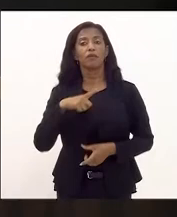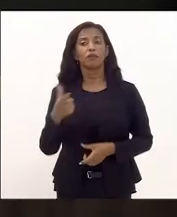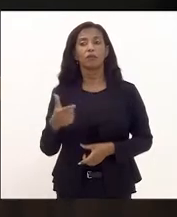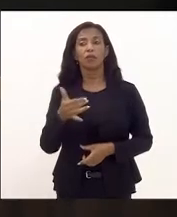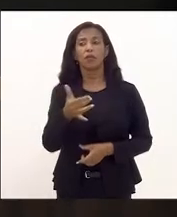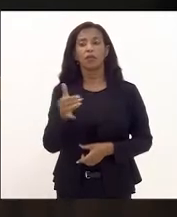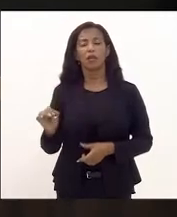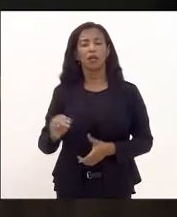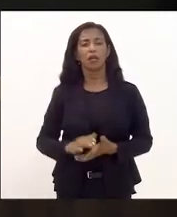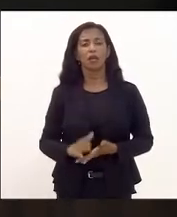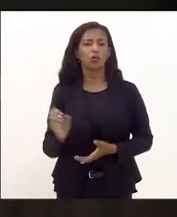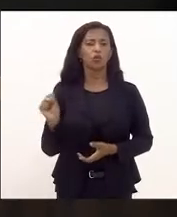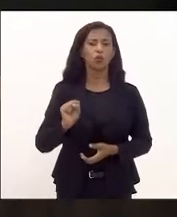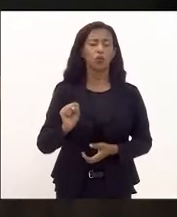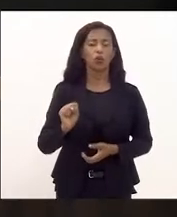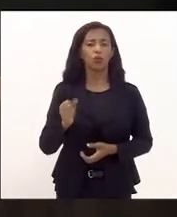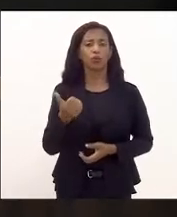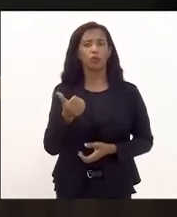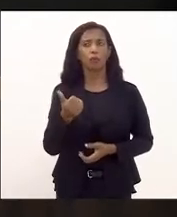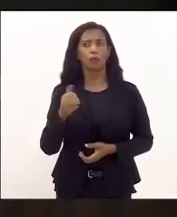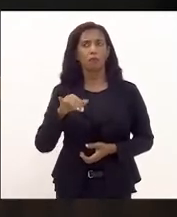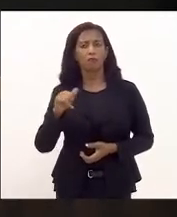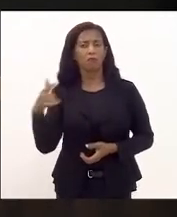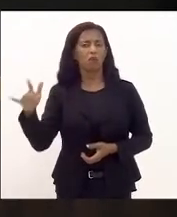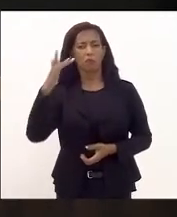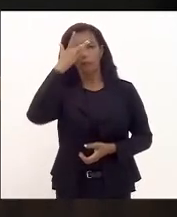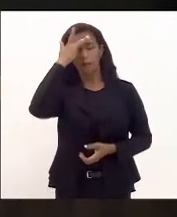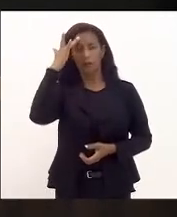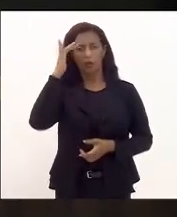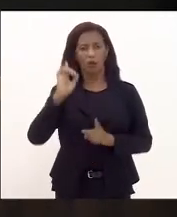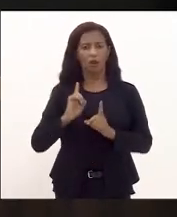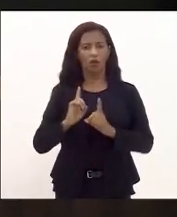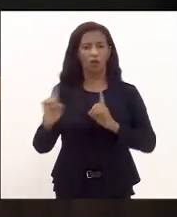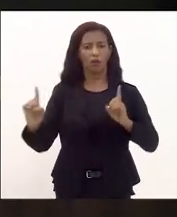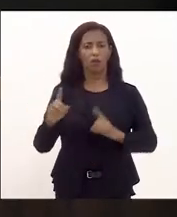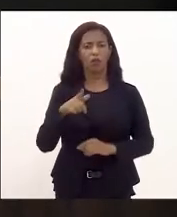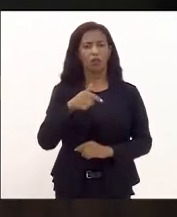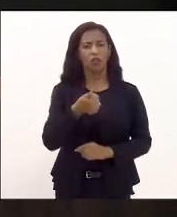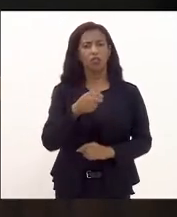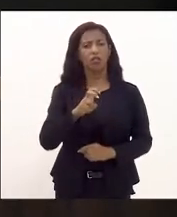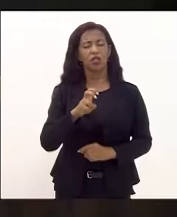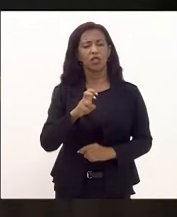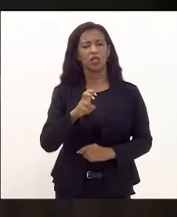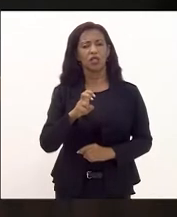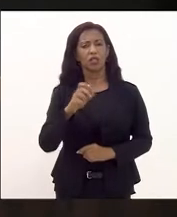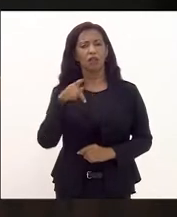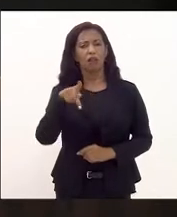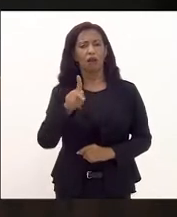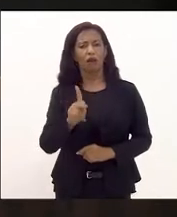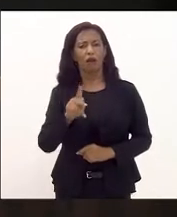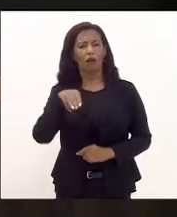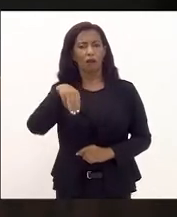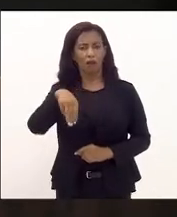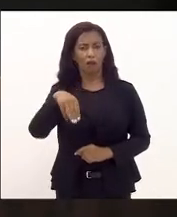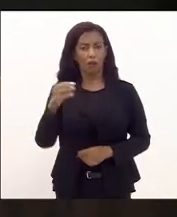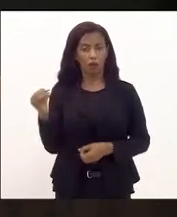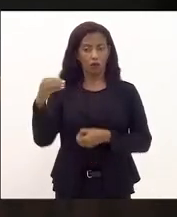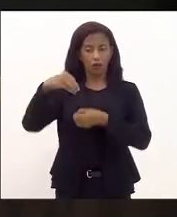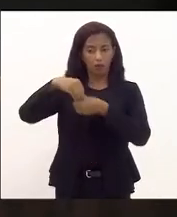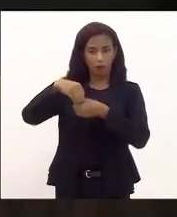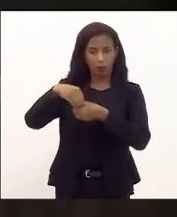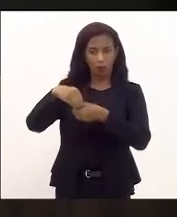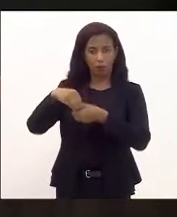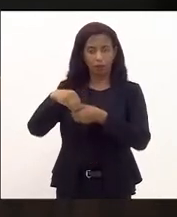com 10 mil habitantes, a uma distância de 15 quilômetros um do outro. Então, quando você implanta com